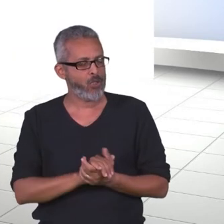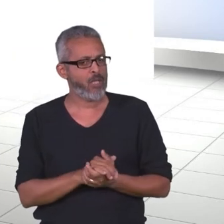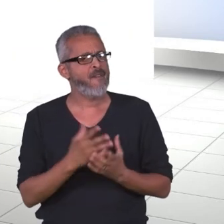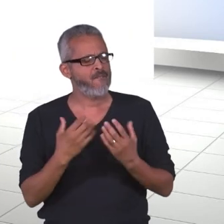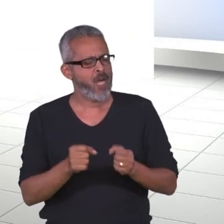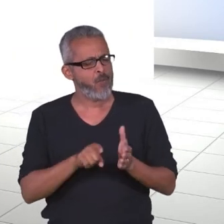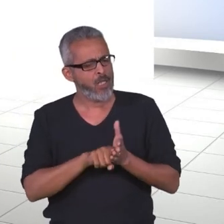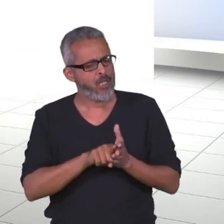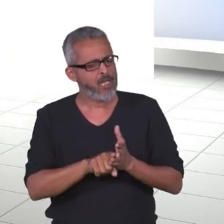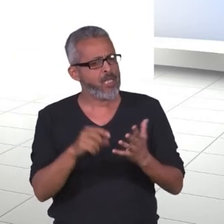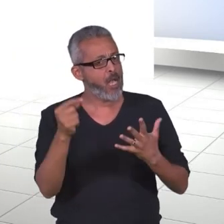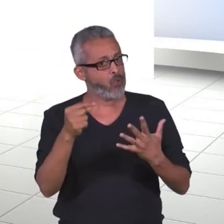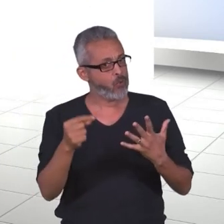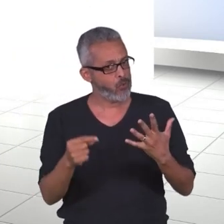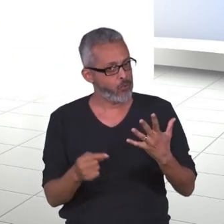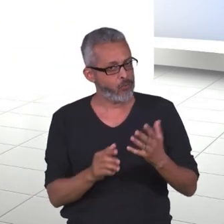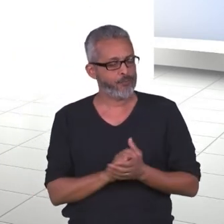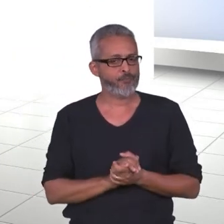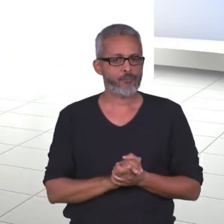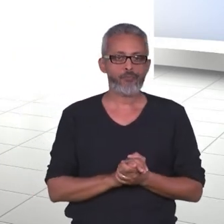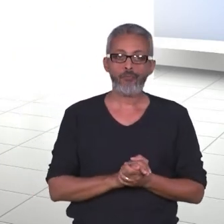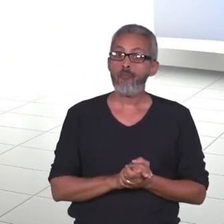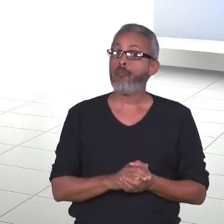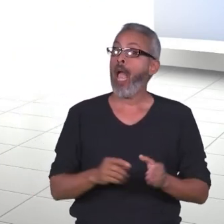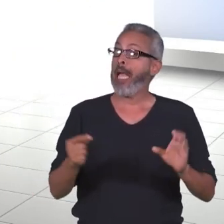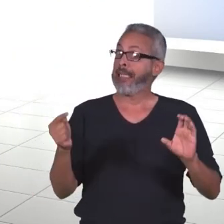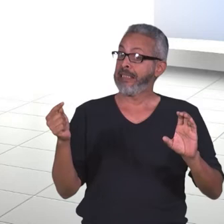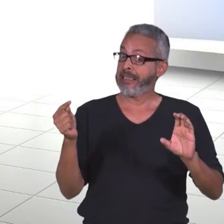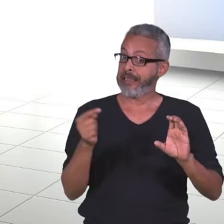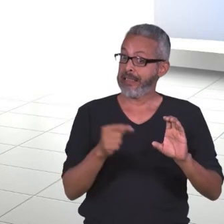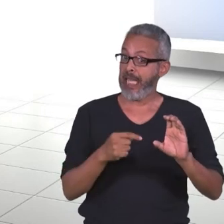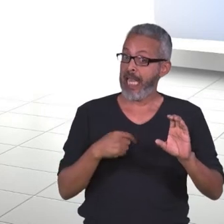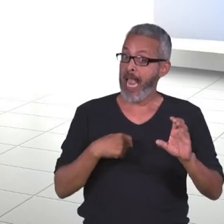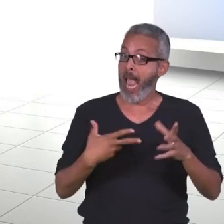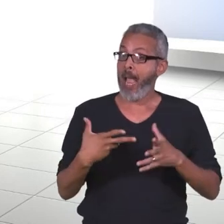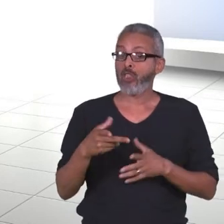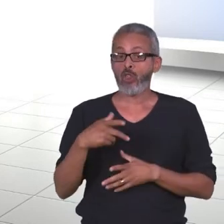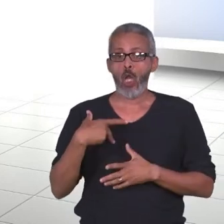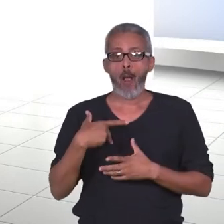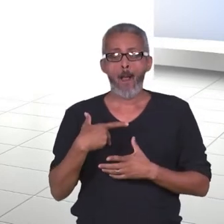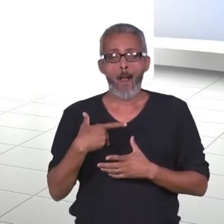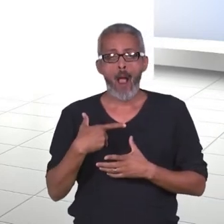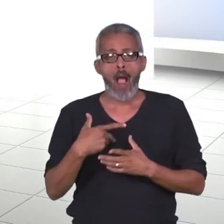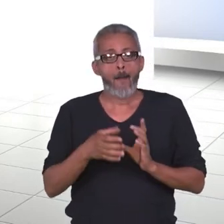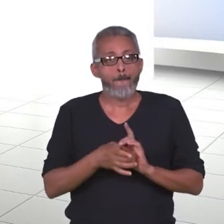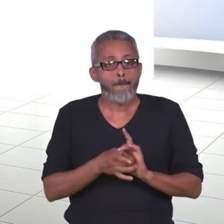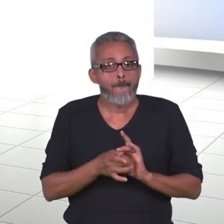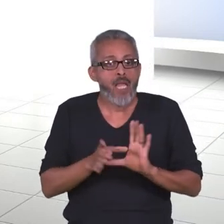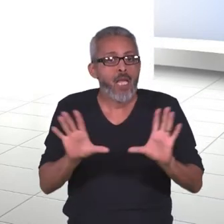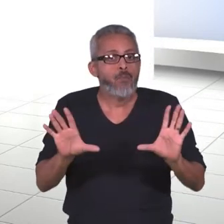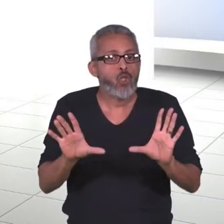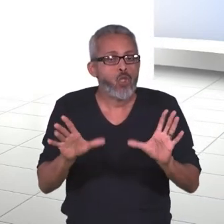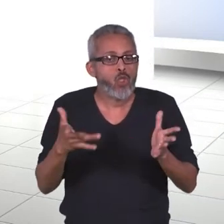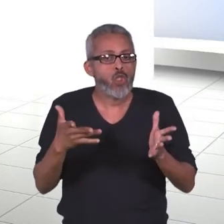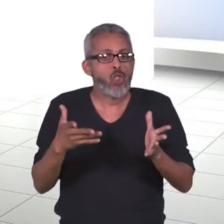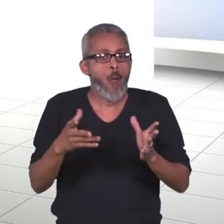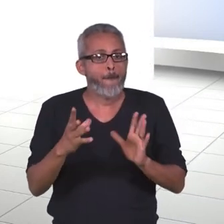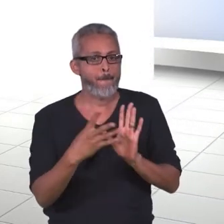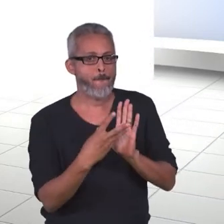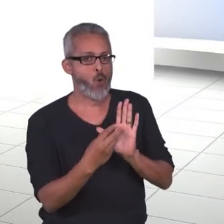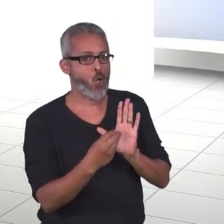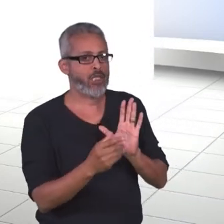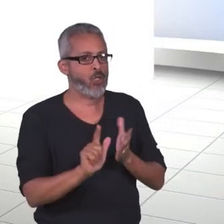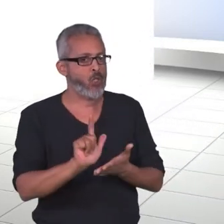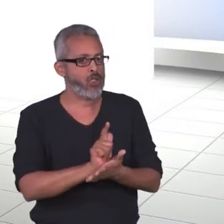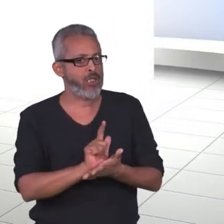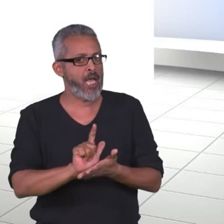lá? A letra A diz que ela é preconceituosa ao evitar